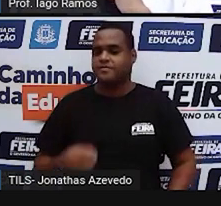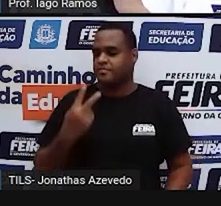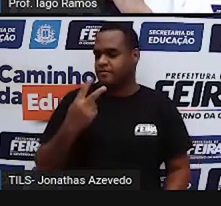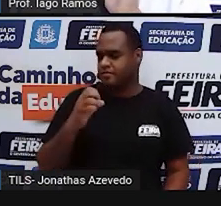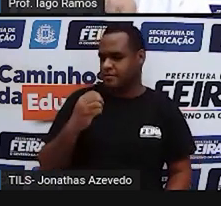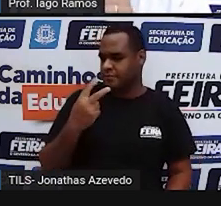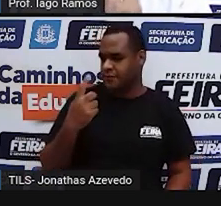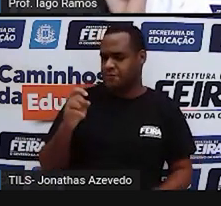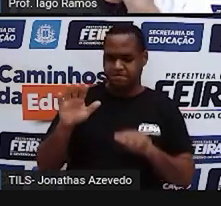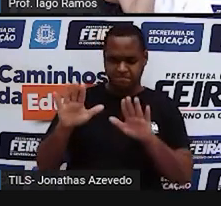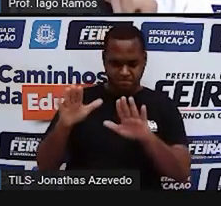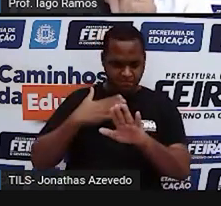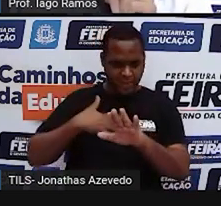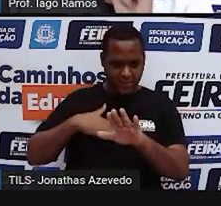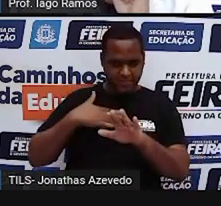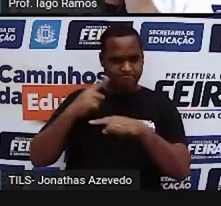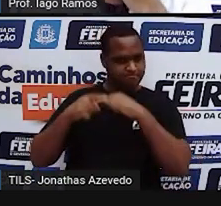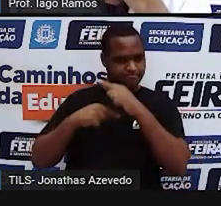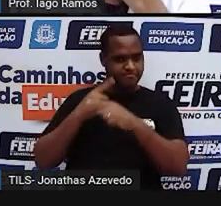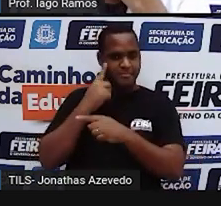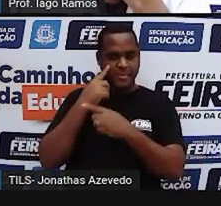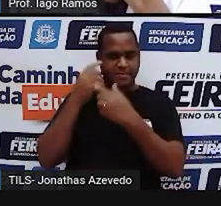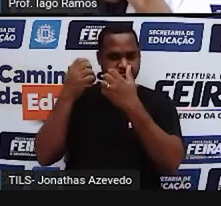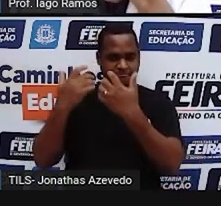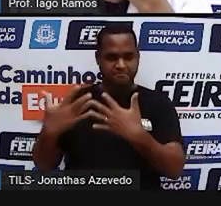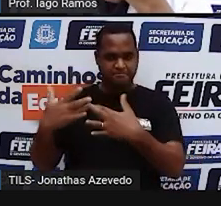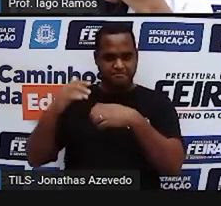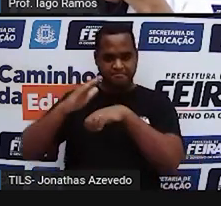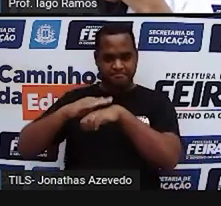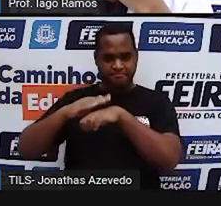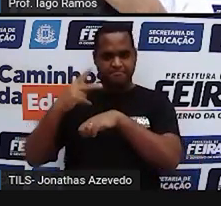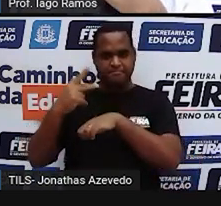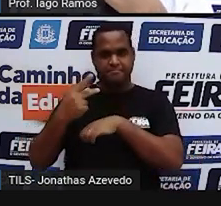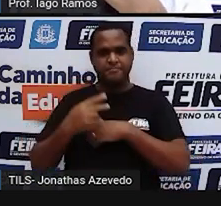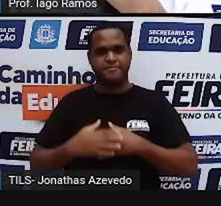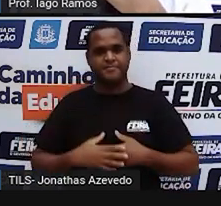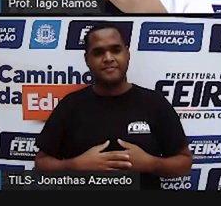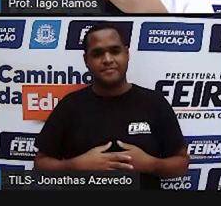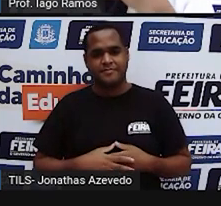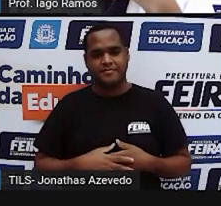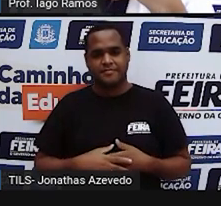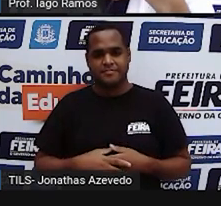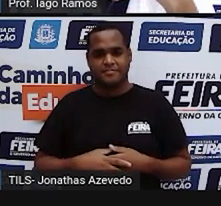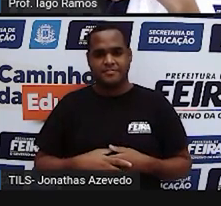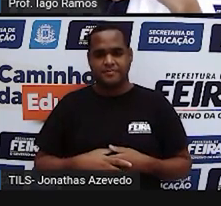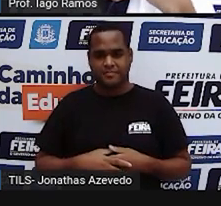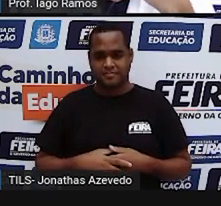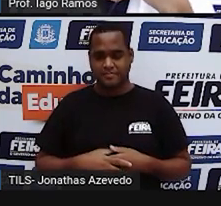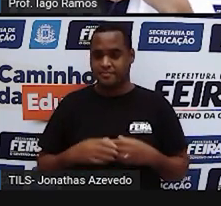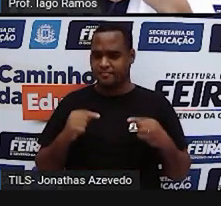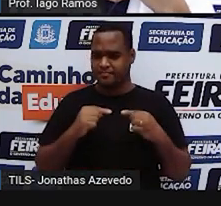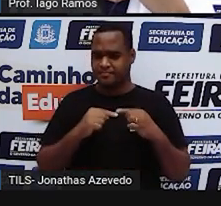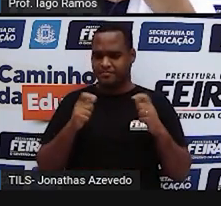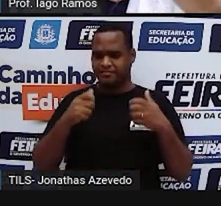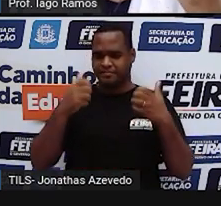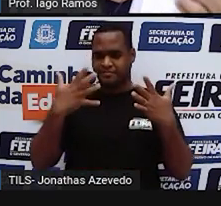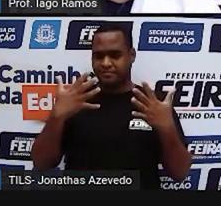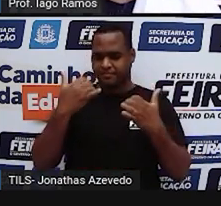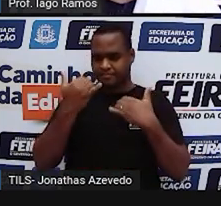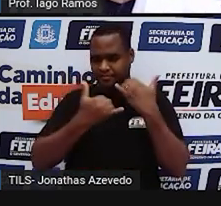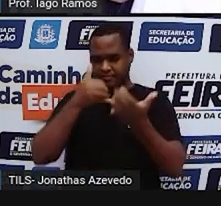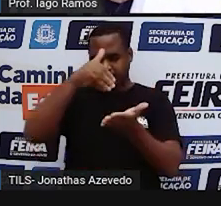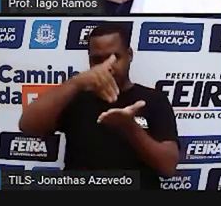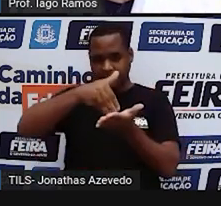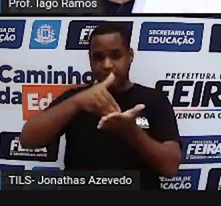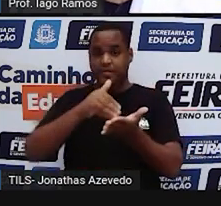2021 aí daqui a pouco a gente vai fazer um comentário sobre ele certo o último passo da brincadeira é